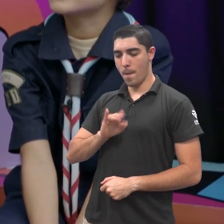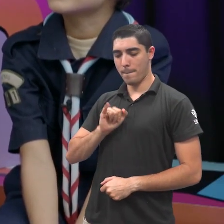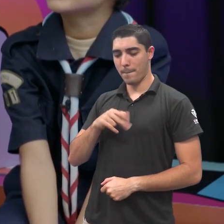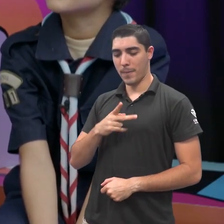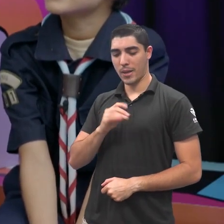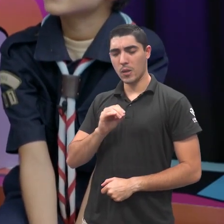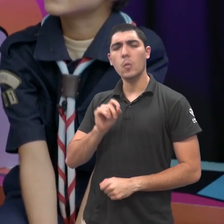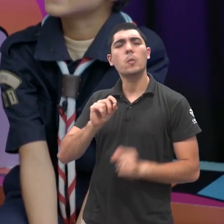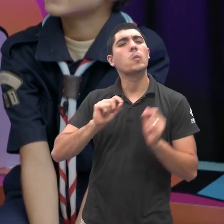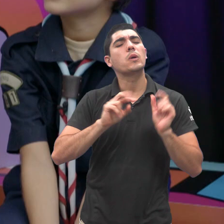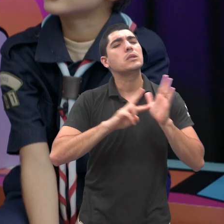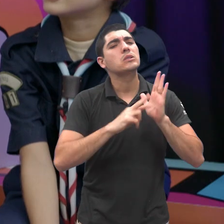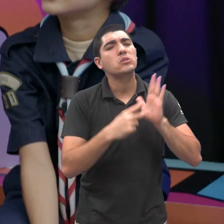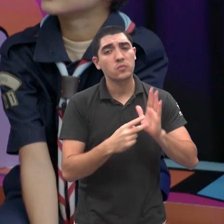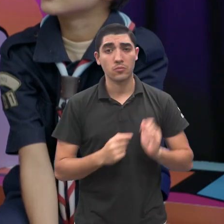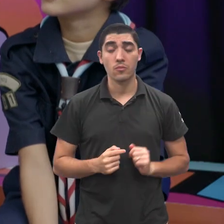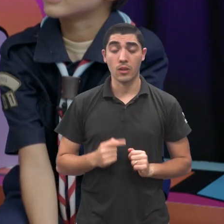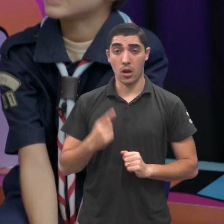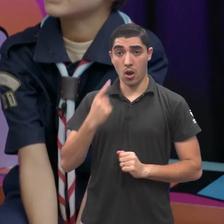Aqui também,